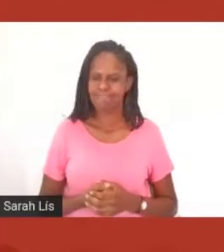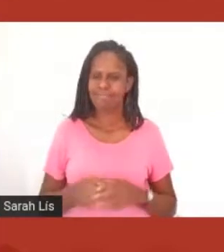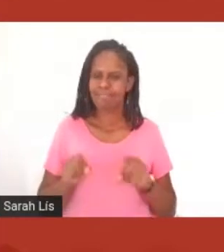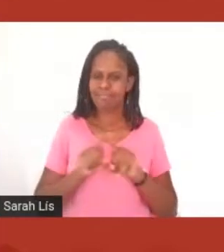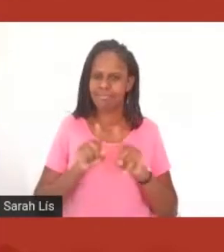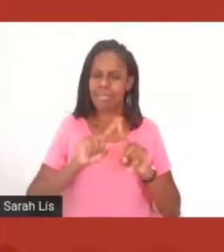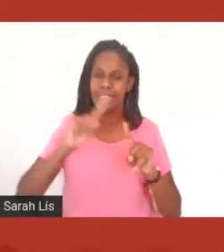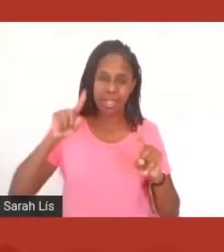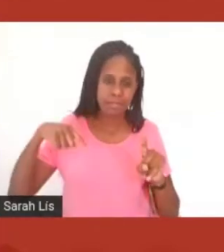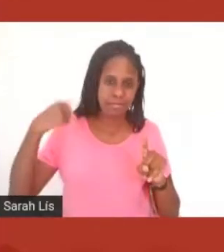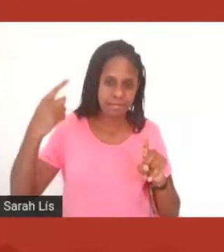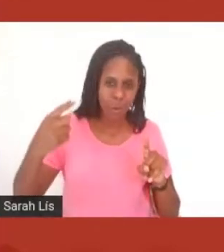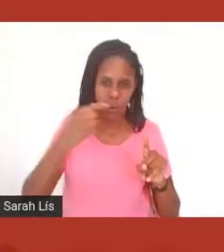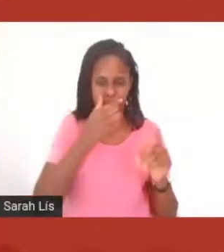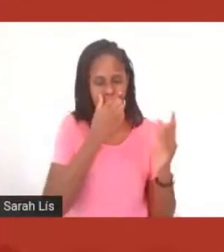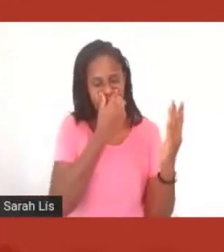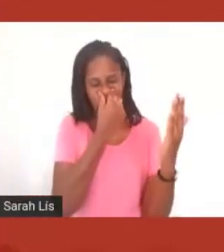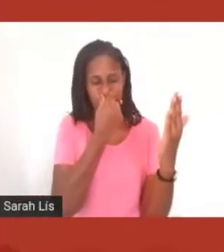Relendo tudo aqui,